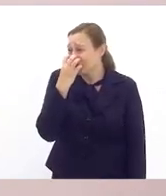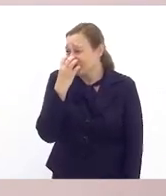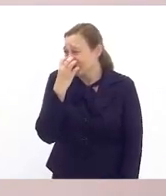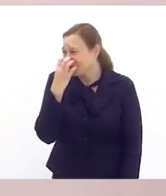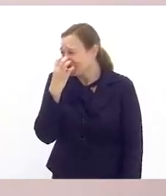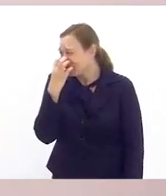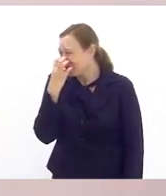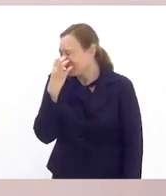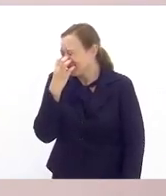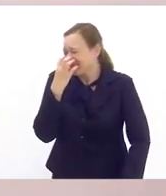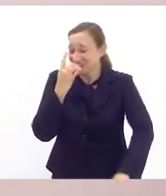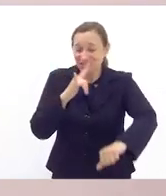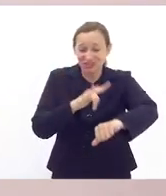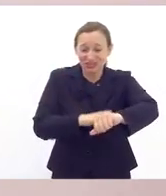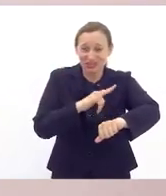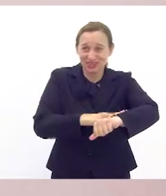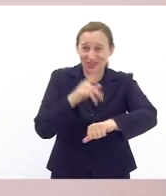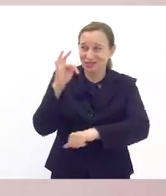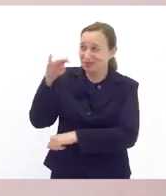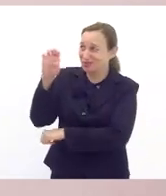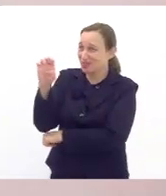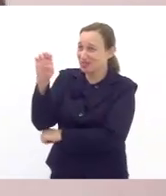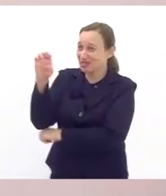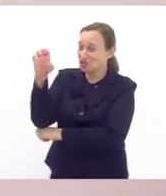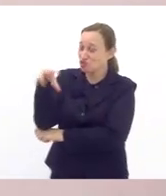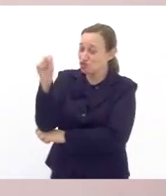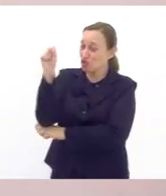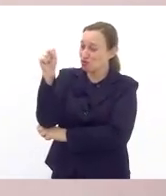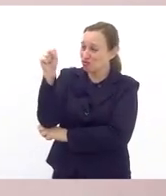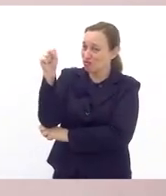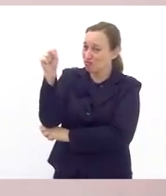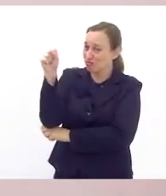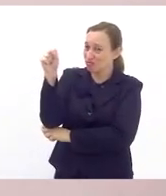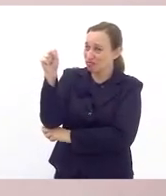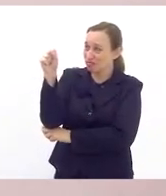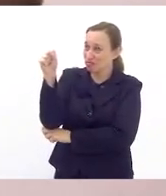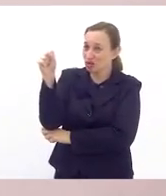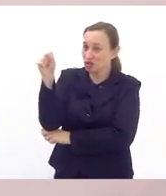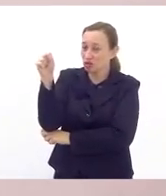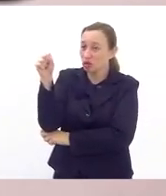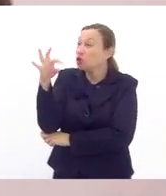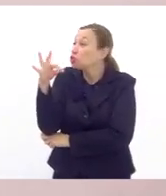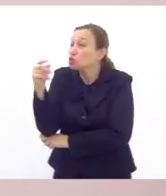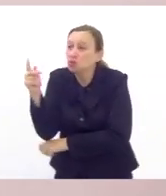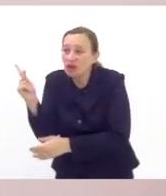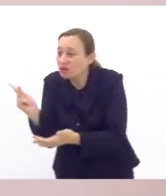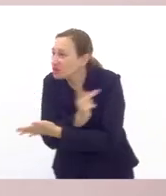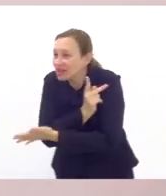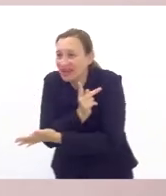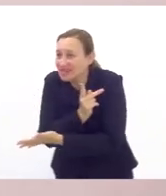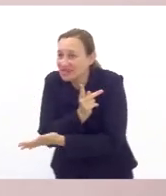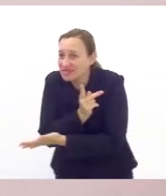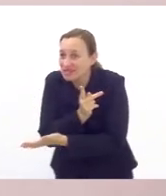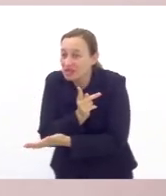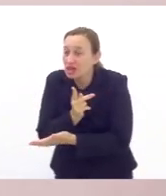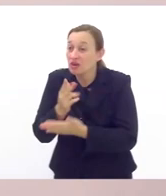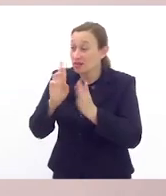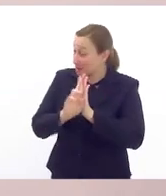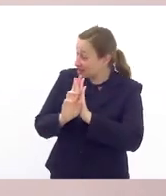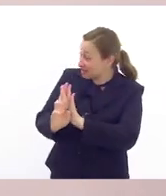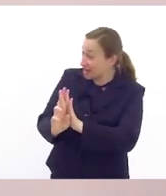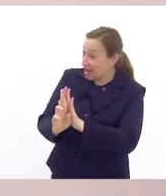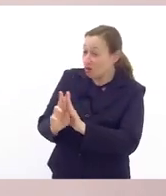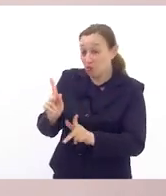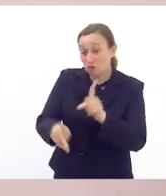a chuva começa lá em Itatiaia acaba a luz Rezende cara Então eu vi que representar o meu povo humilde que